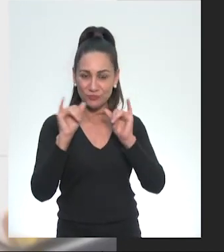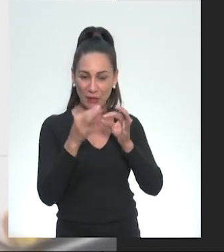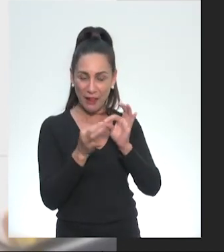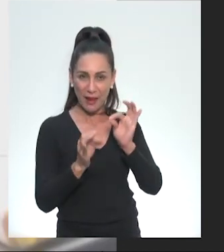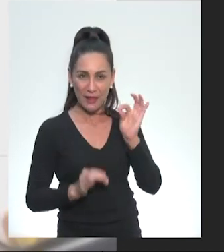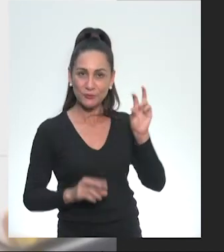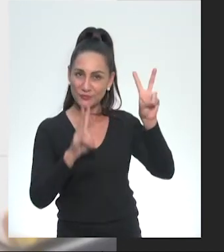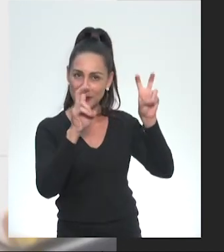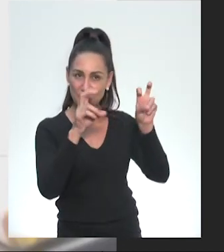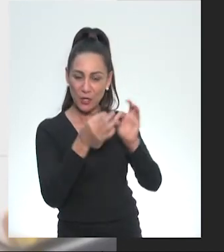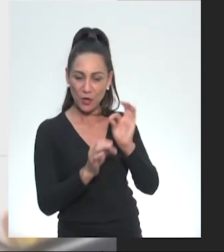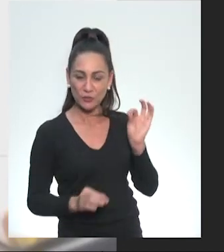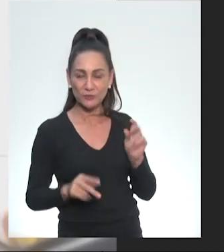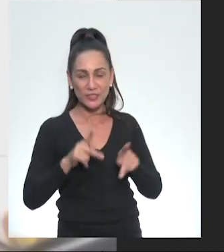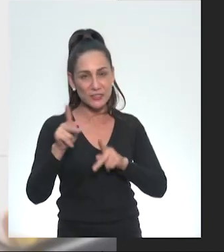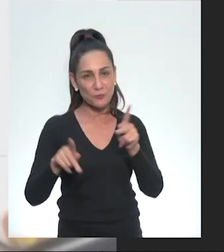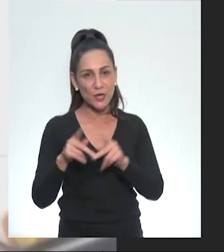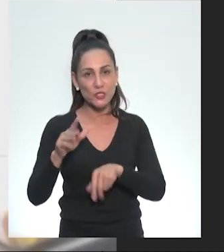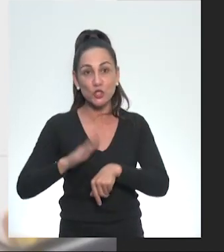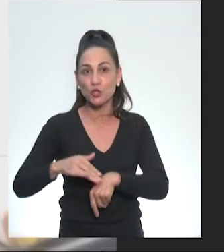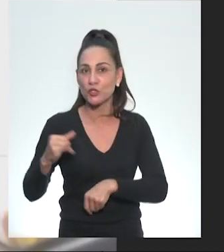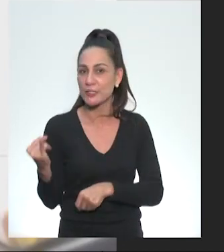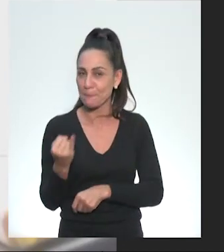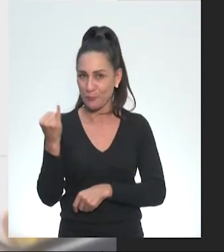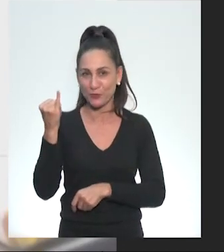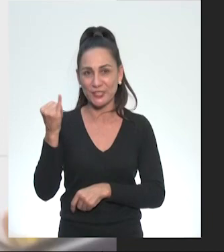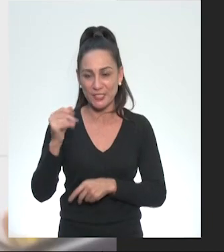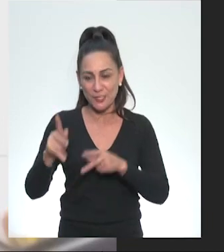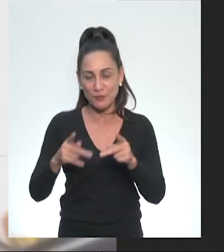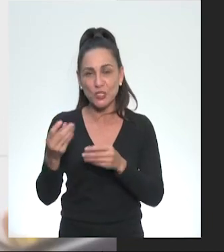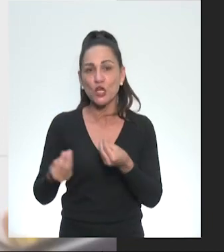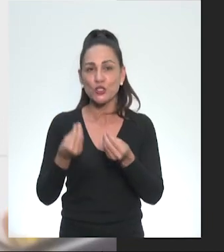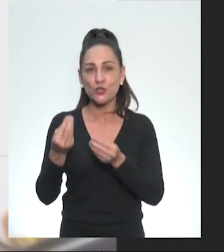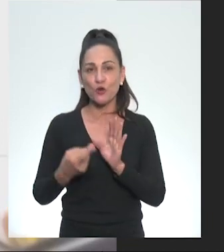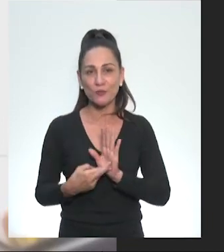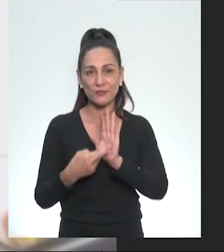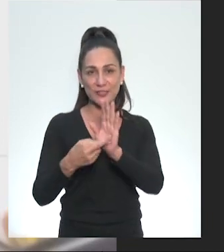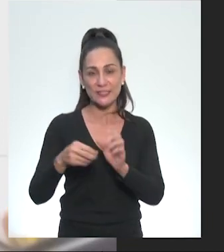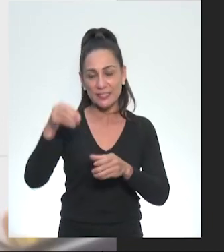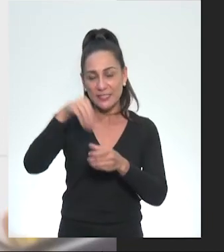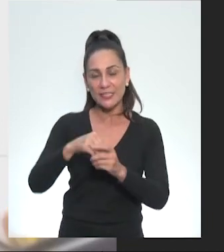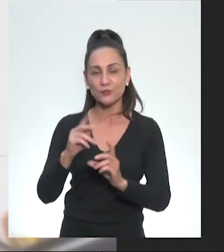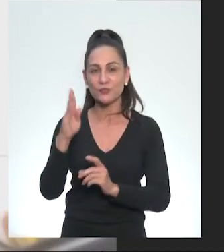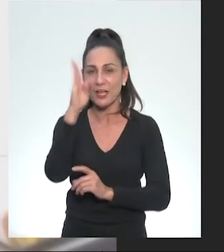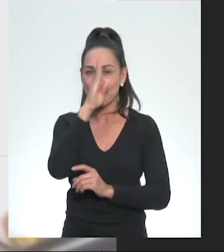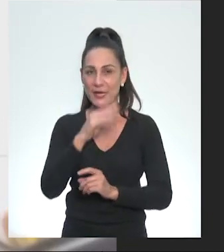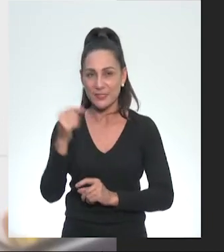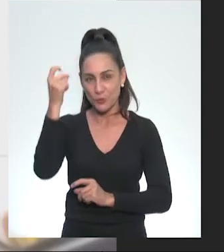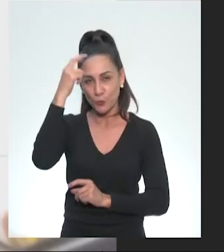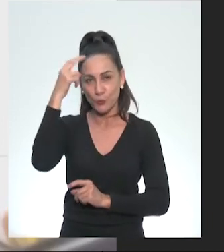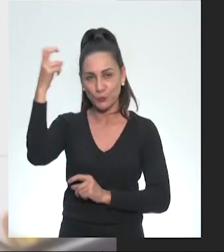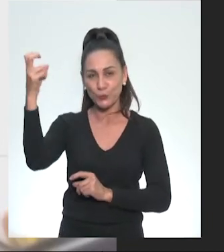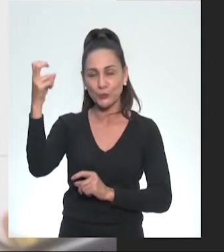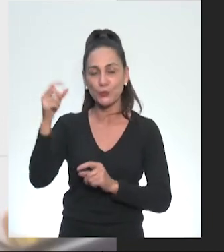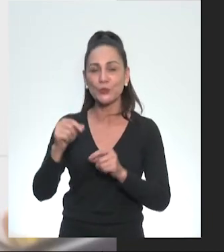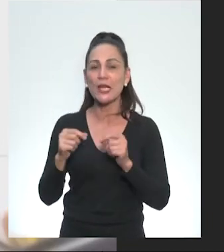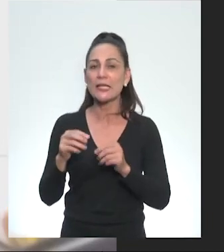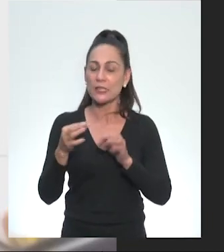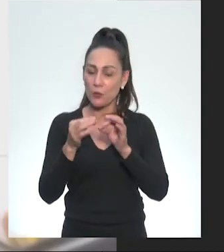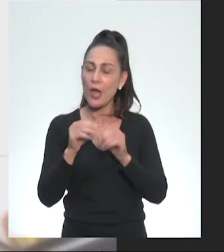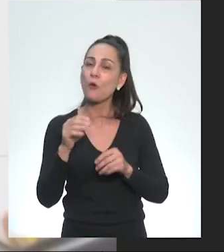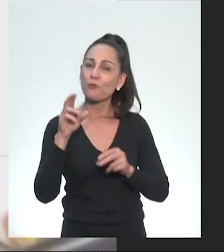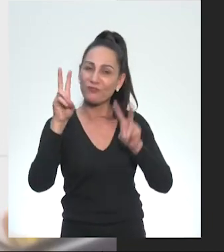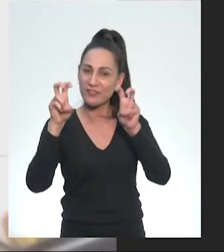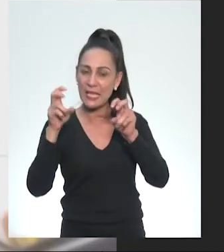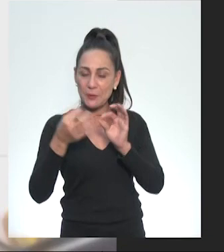esses povos, da importância de todos eles, de como eles estão refletidos aqui na cultura brasileira. É um assunto, acho que muito longo, mas